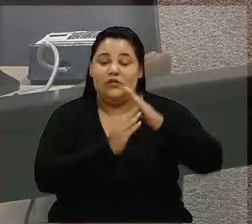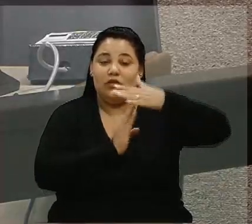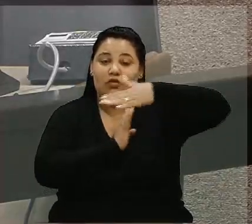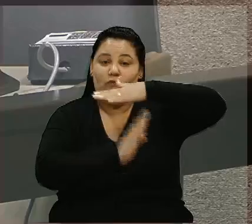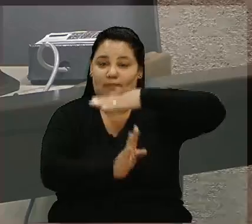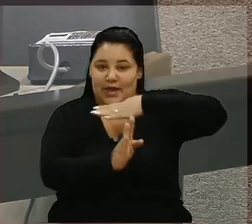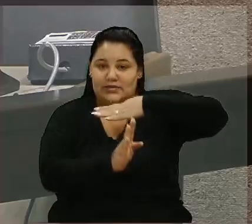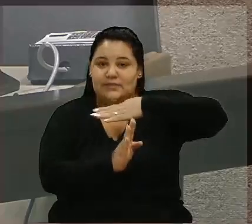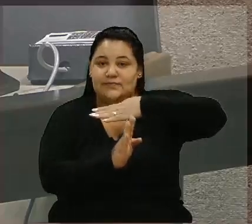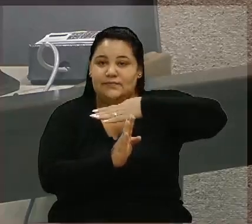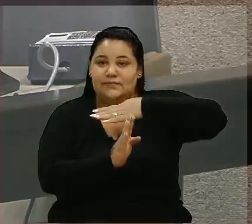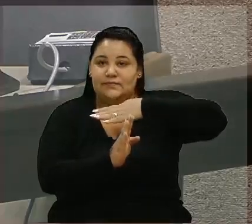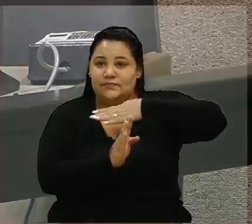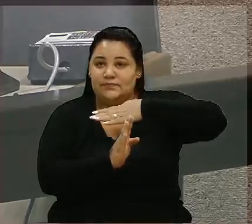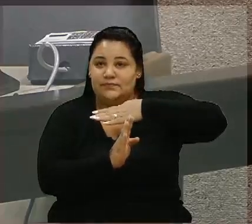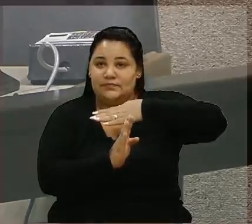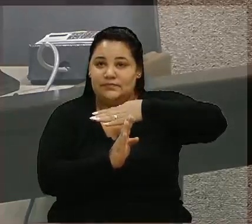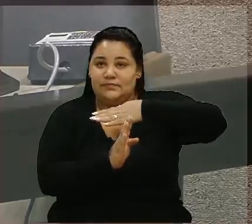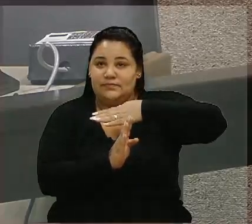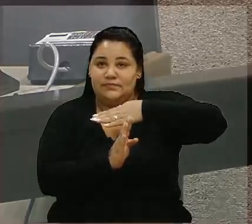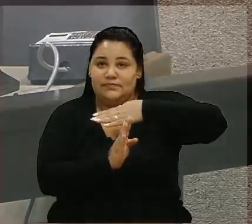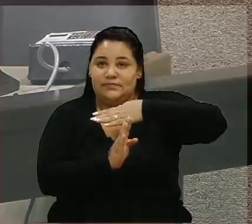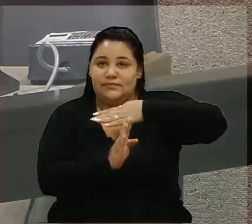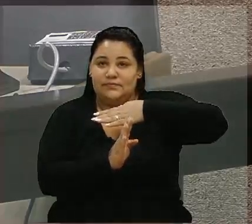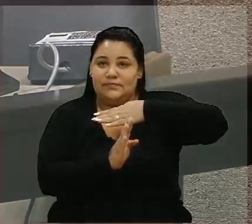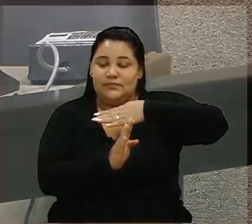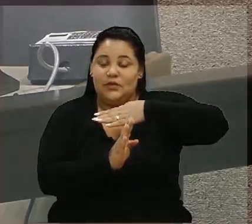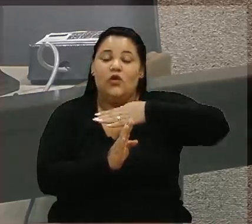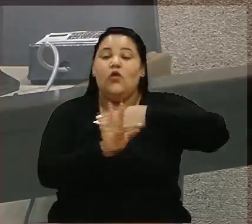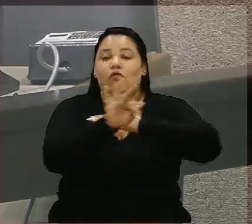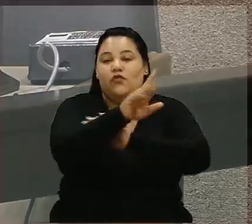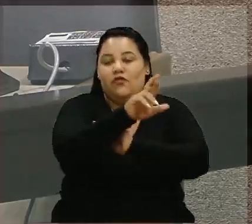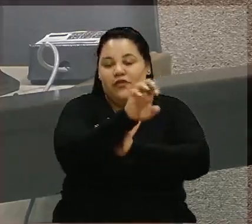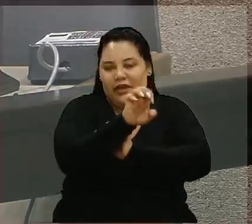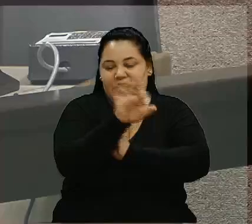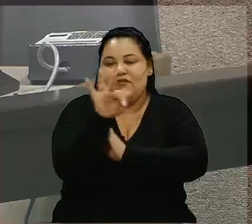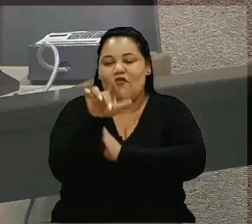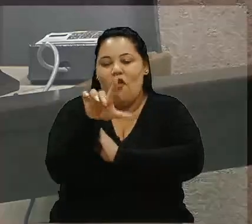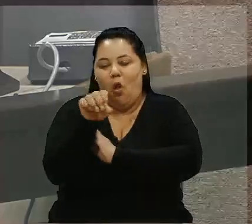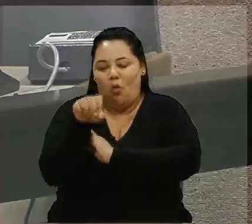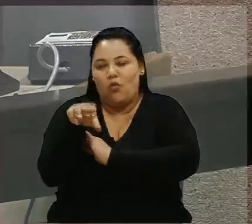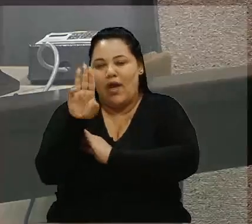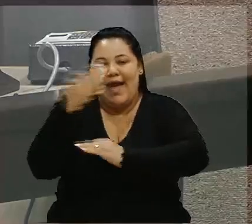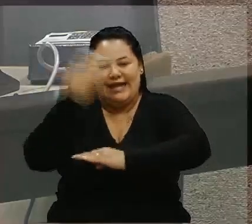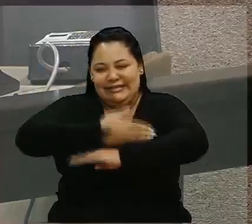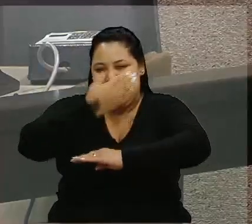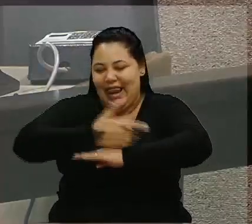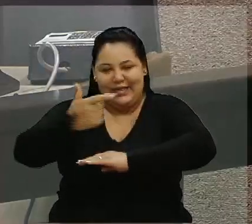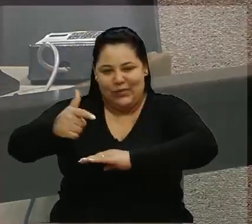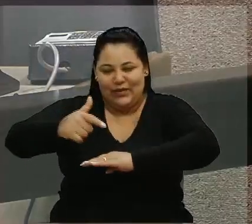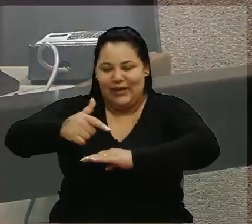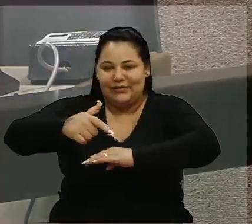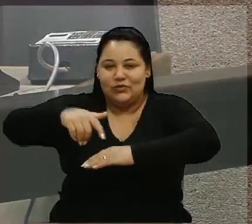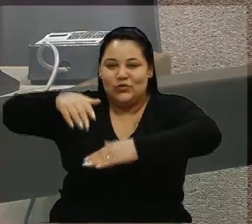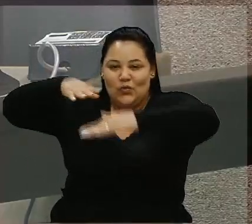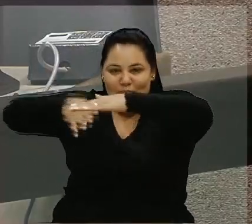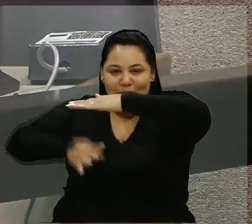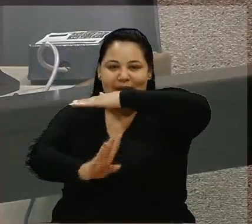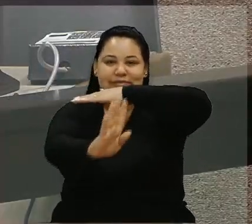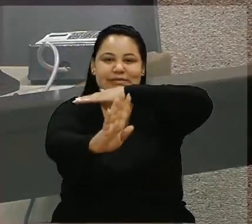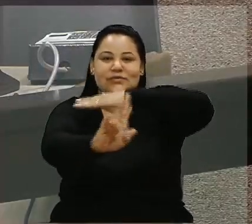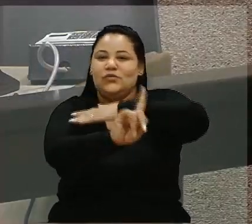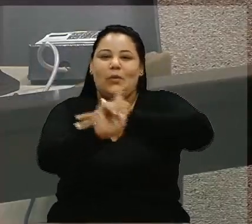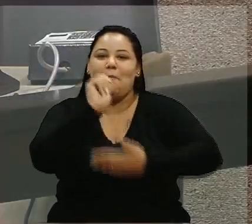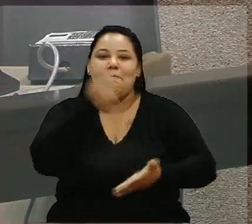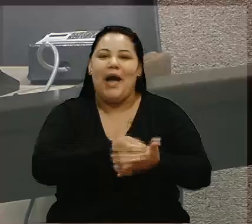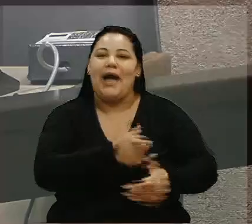cancela, pela cancela que não tem mais cancela, o Free Flow, quando você passa por ele, você não consegue fazer o pagamento imediato.